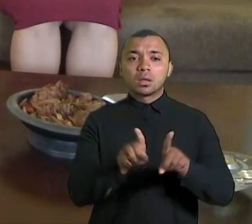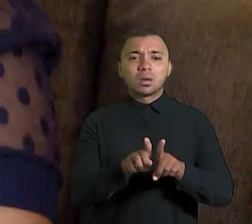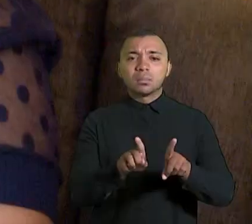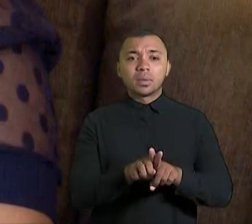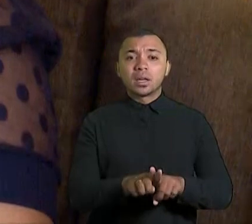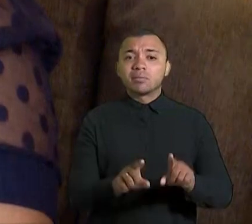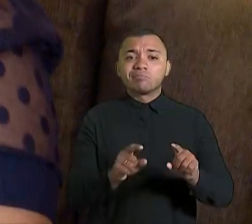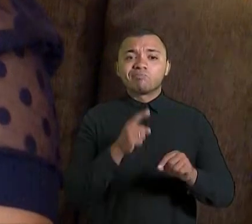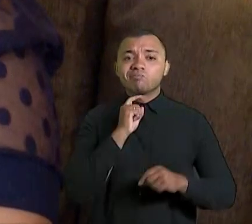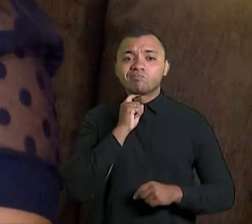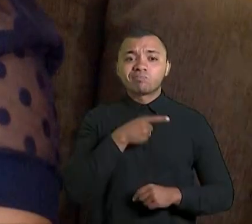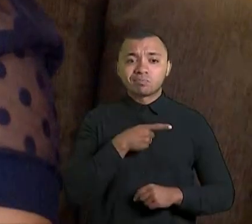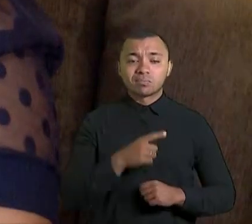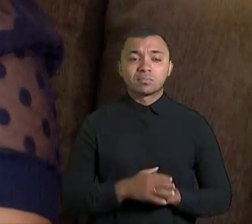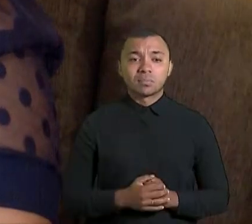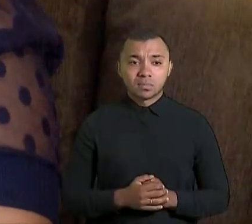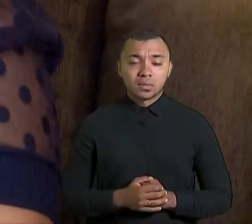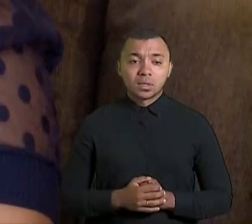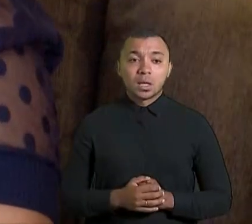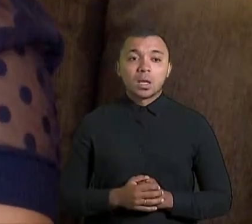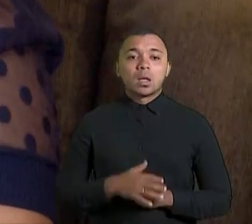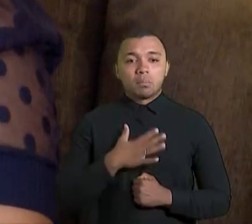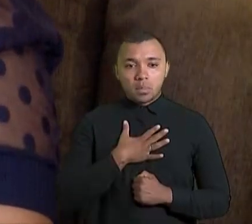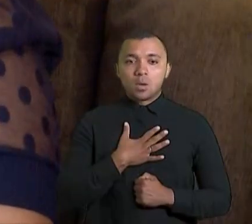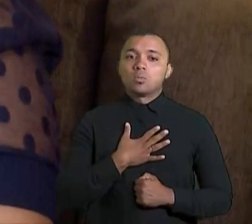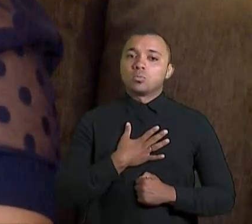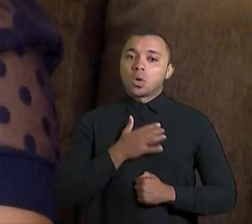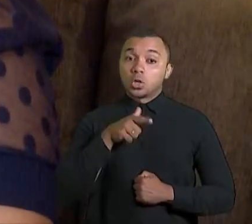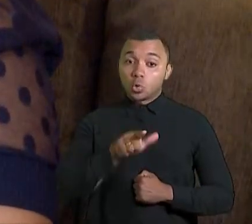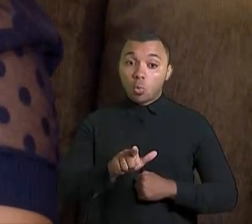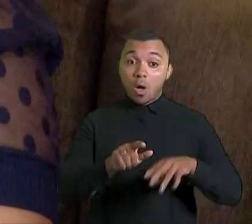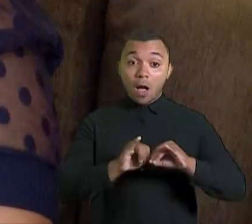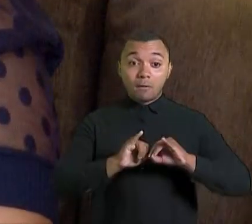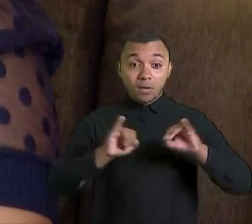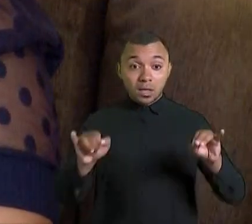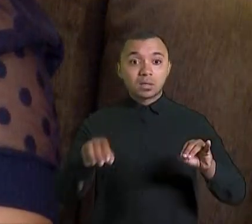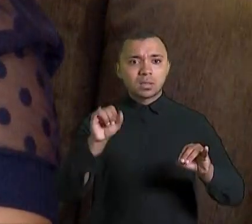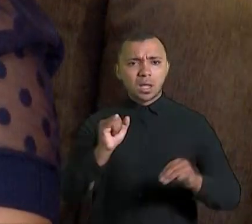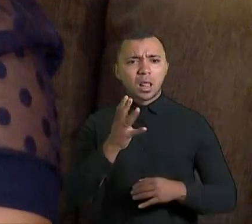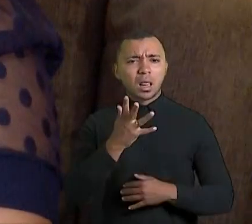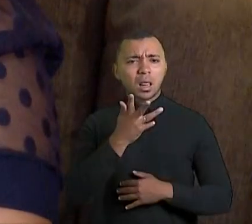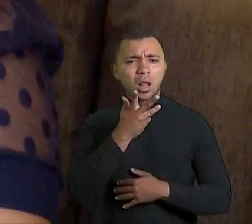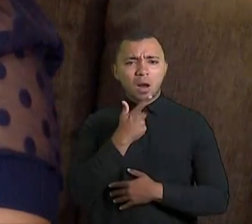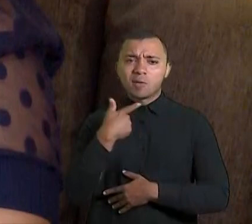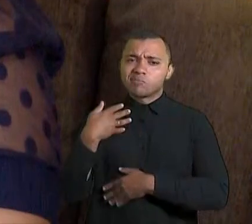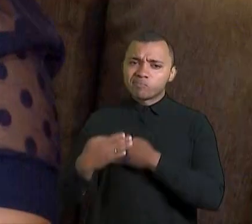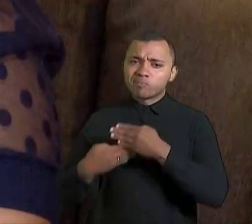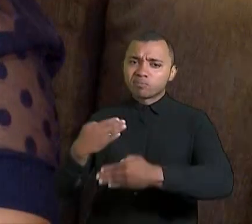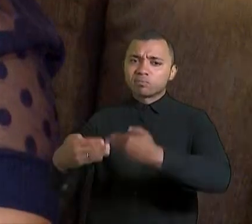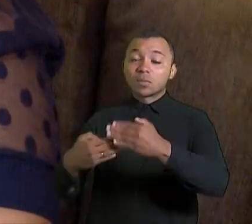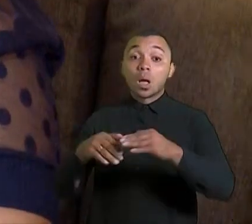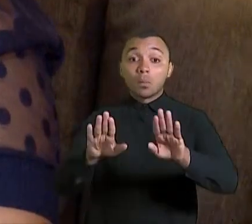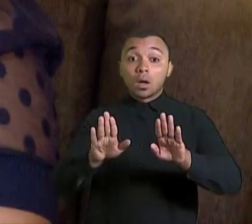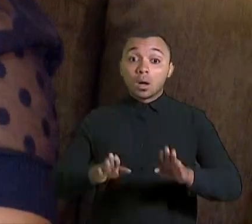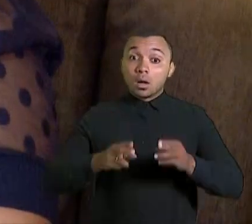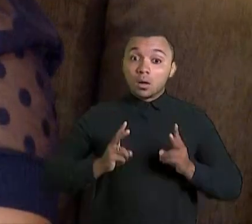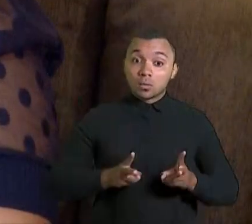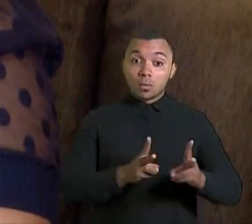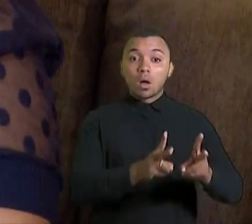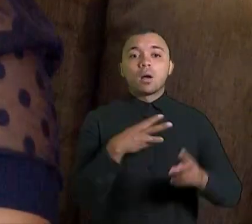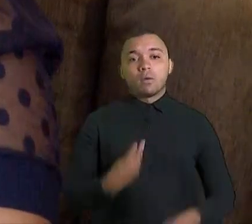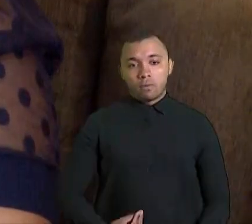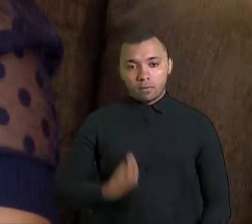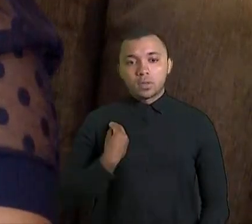queixas. Mas eu reitero que, embora a caminhada seja longa, ela é uma caminhada contínua, que tem o